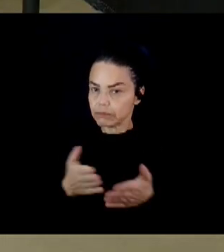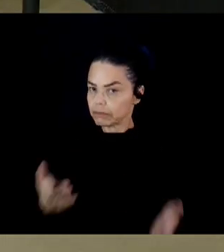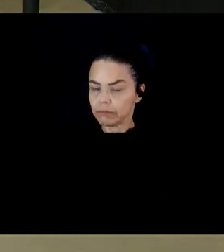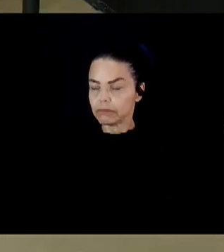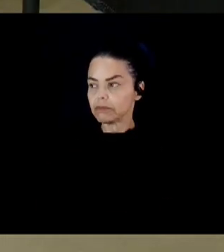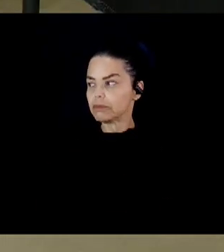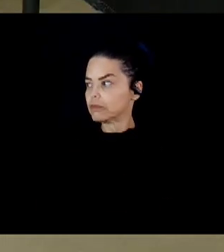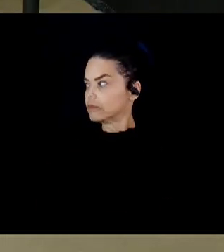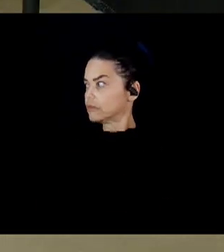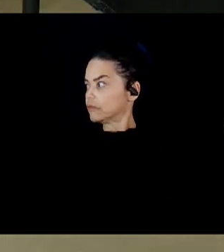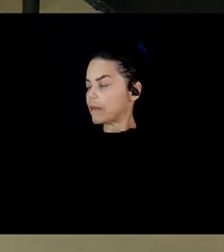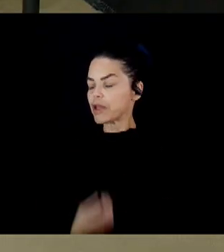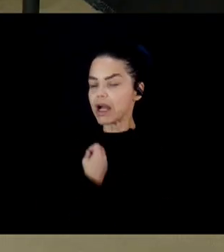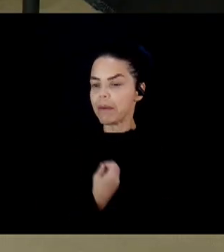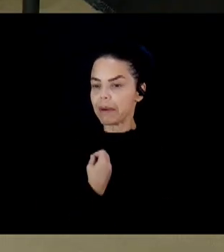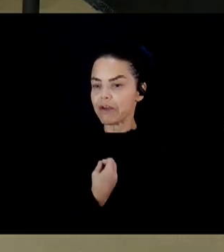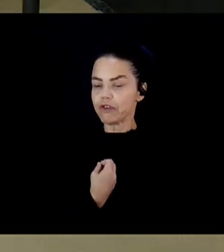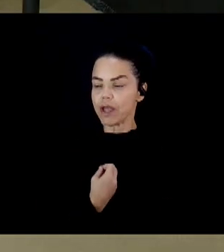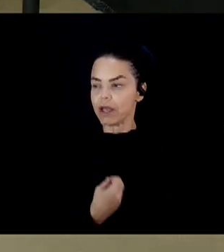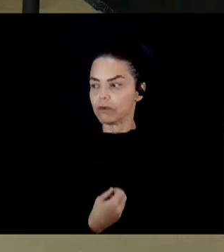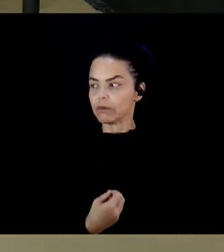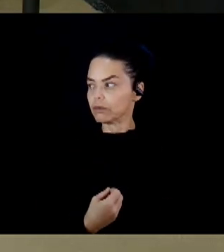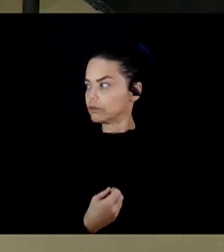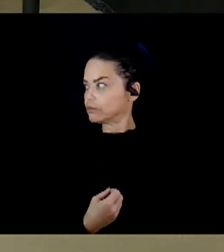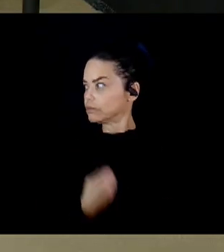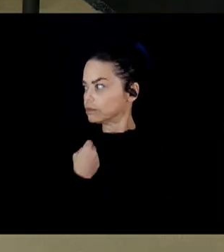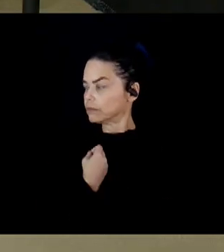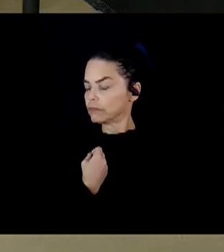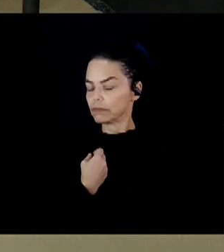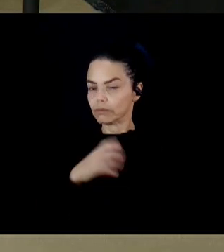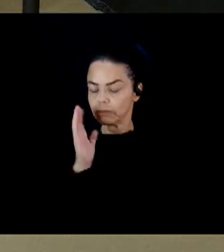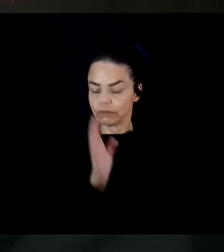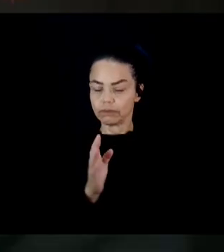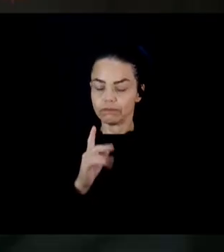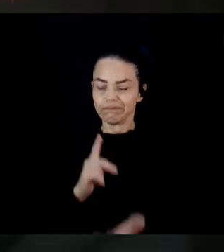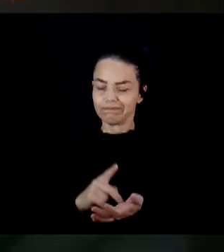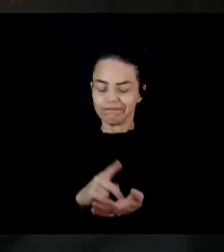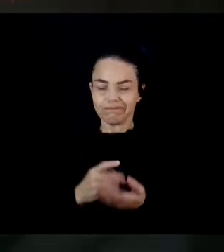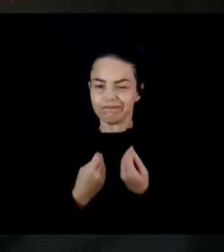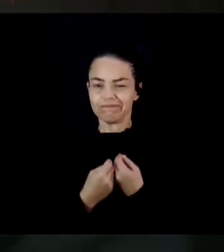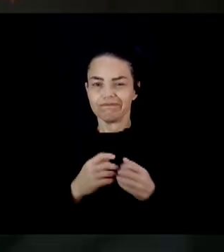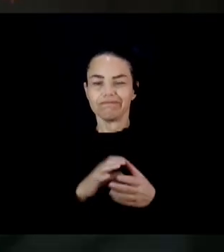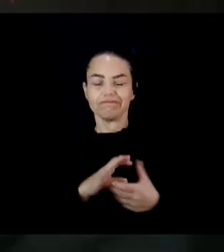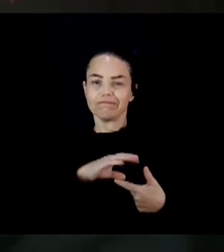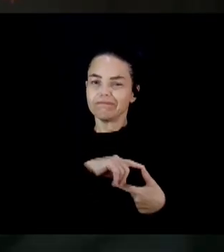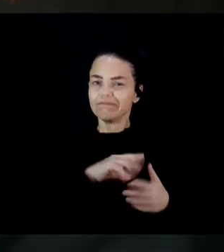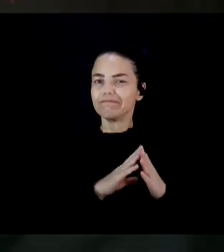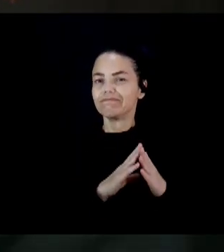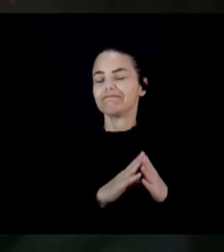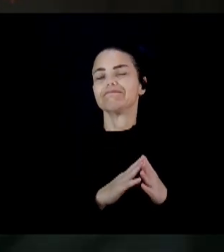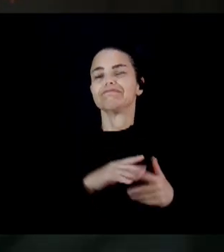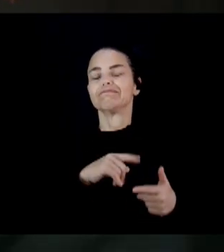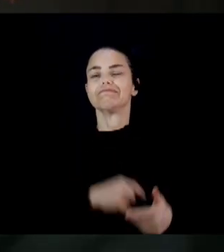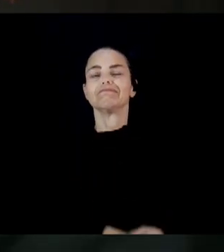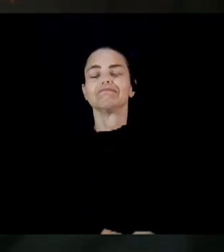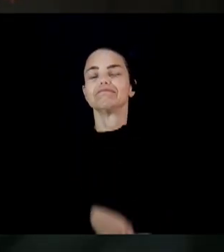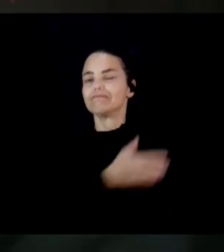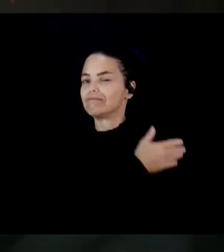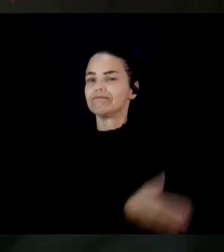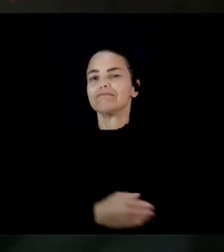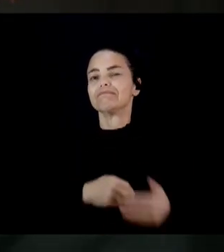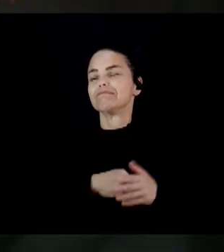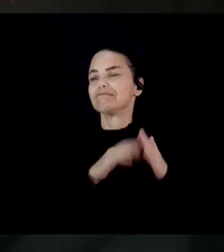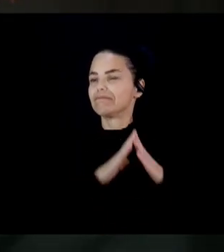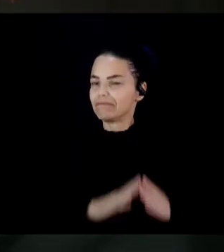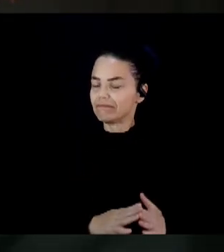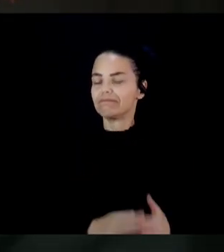dentro de casa. E o ficar em casa é algo que nos prende, porque a gente se acostuma a ficar em casa. E